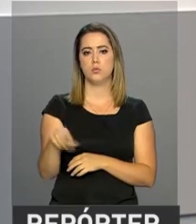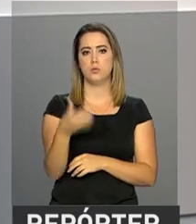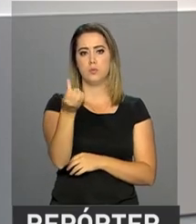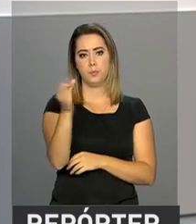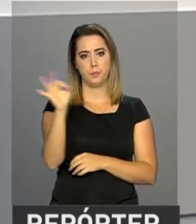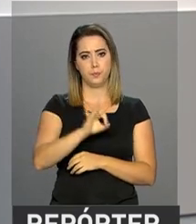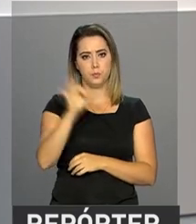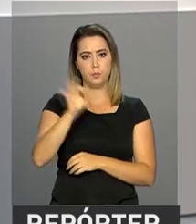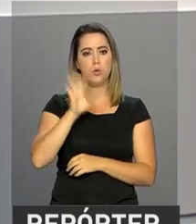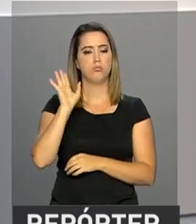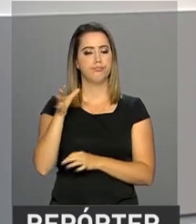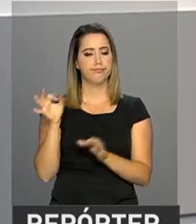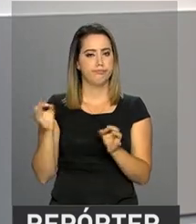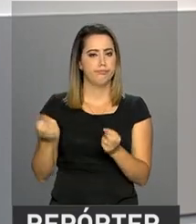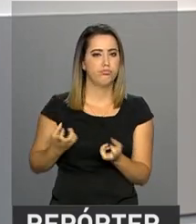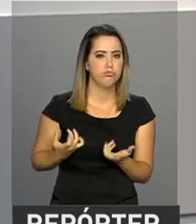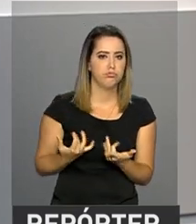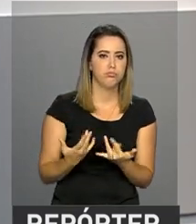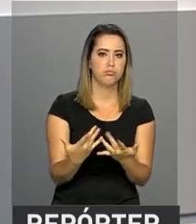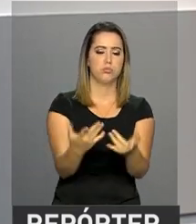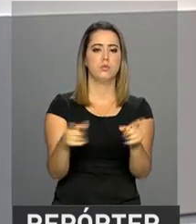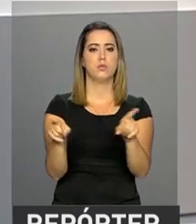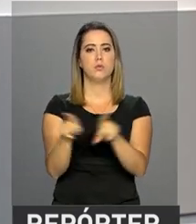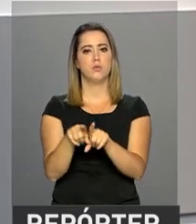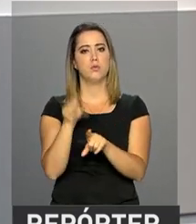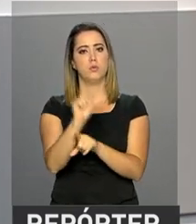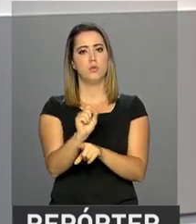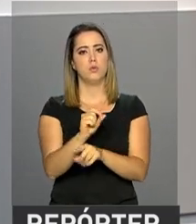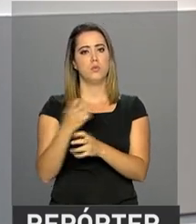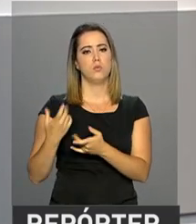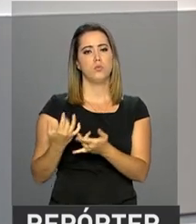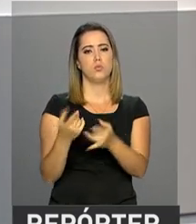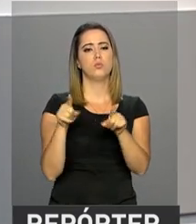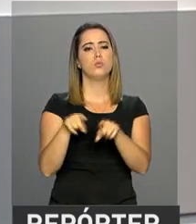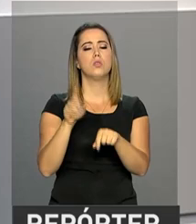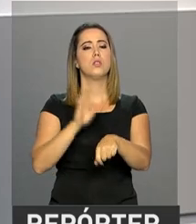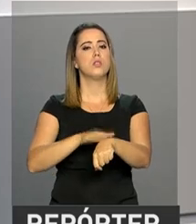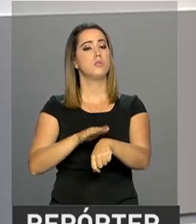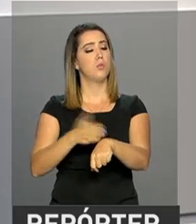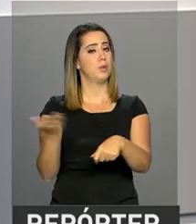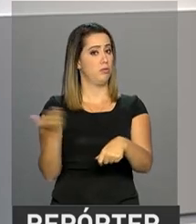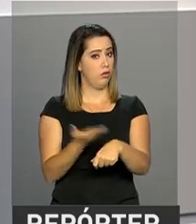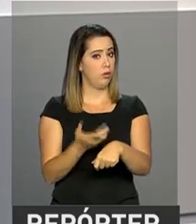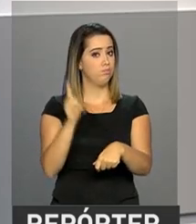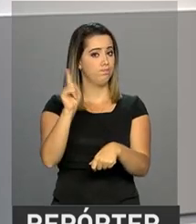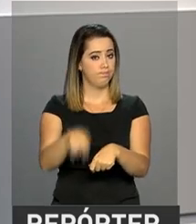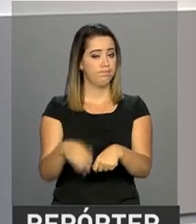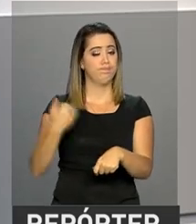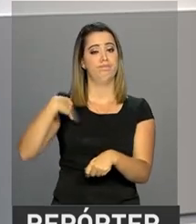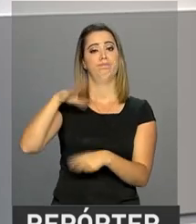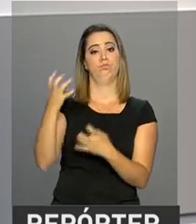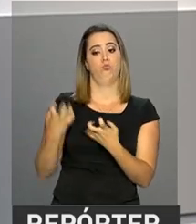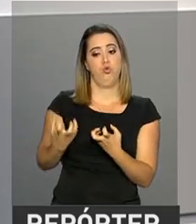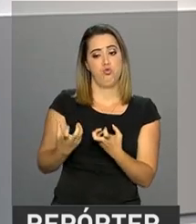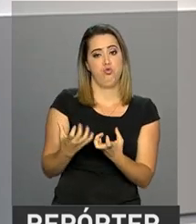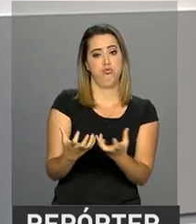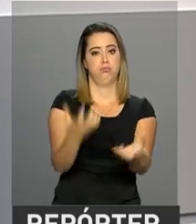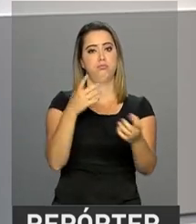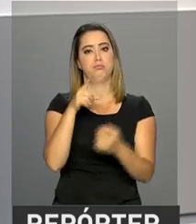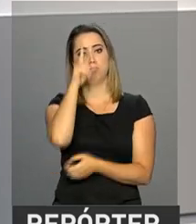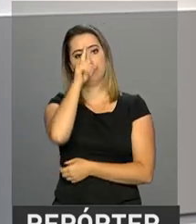parque foram atingidos ainda de acordo com o cm bill incêndios nessa época costumam ser mais intensos